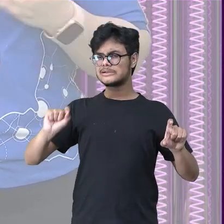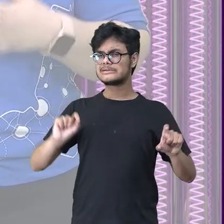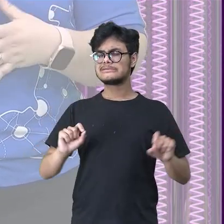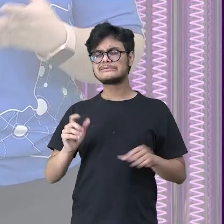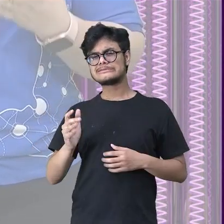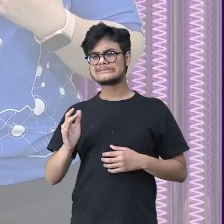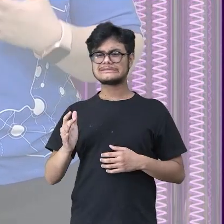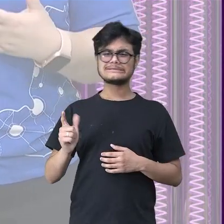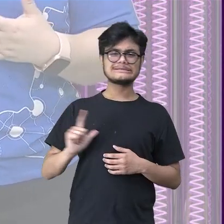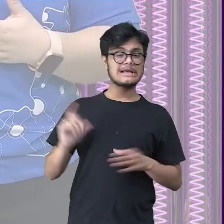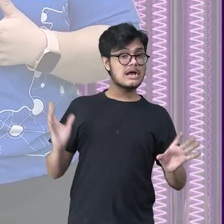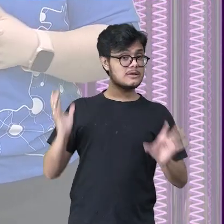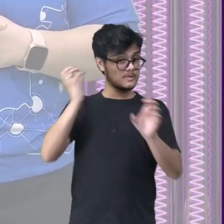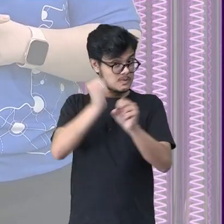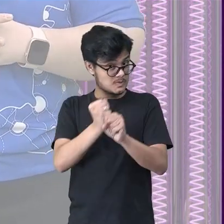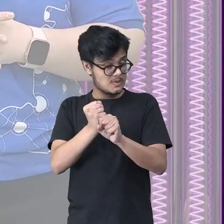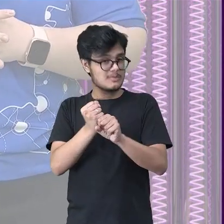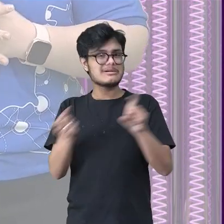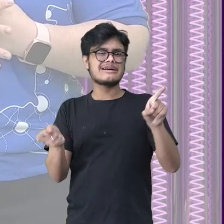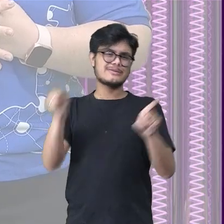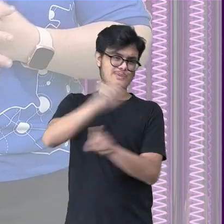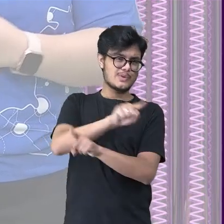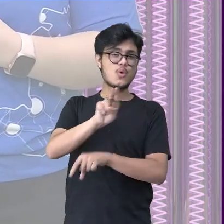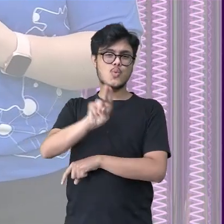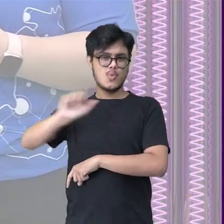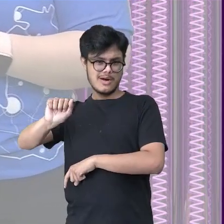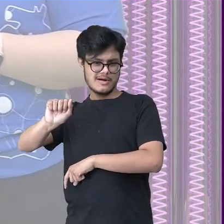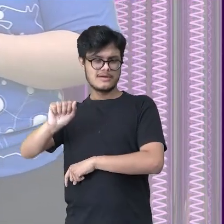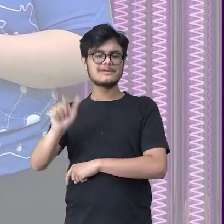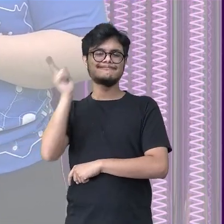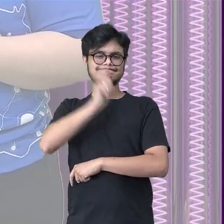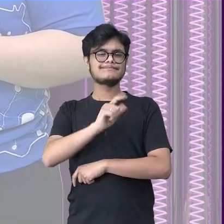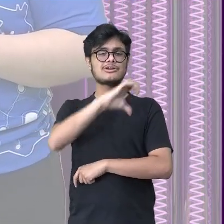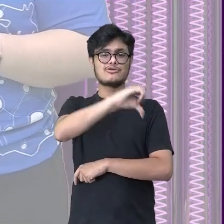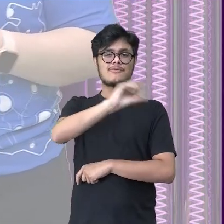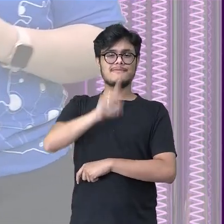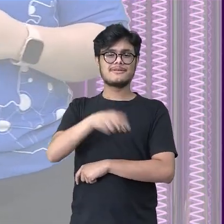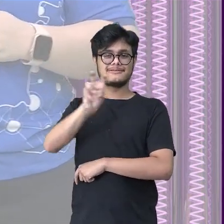1.429.400.000, fazendo aí essa conversão para a unidade astronômica, deu